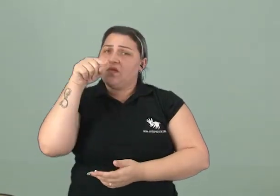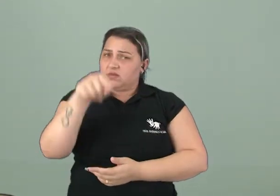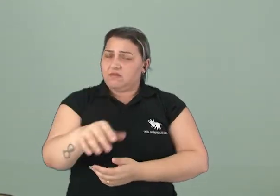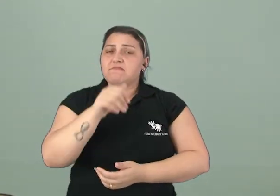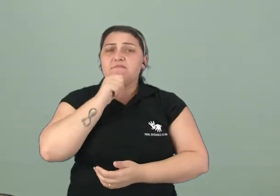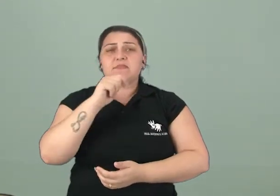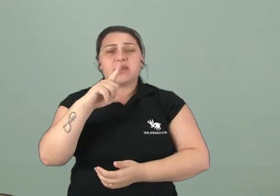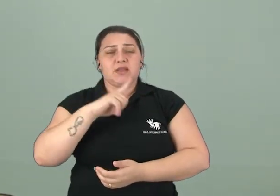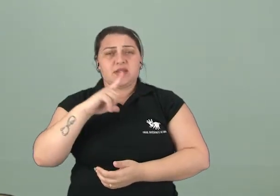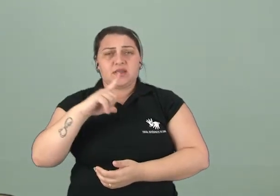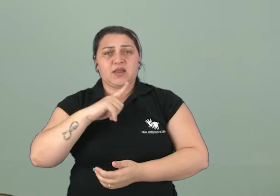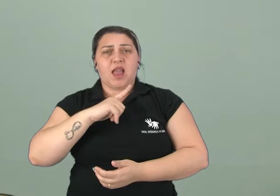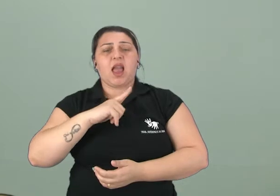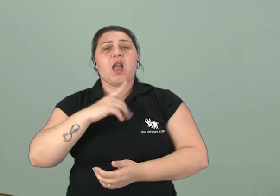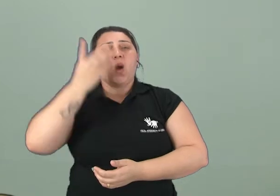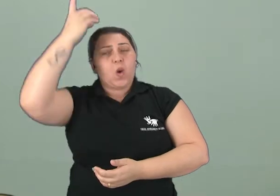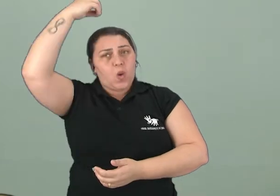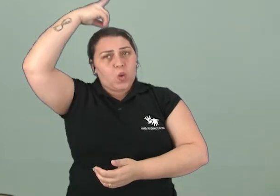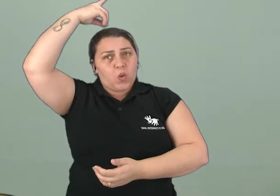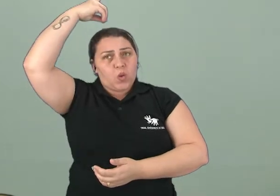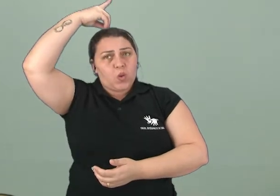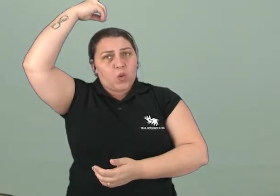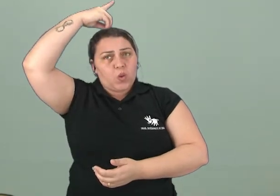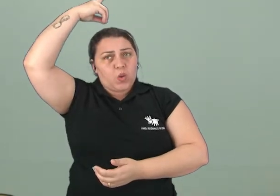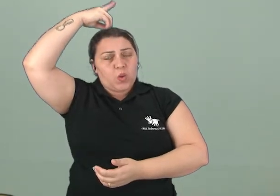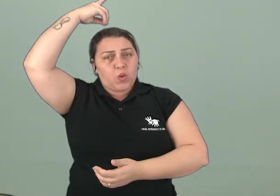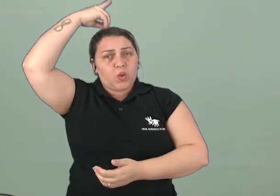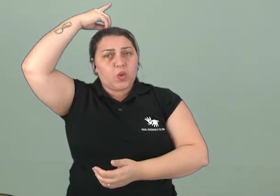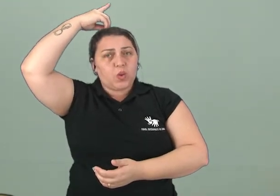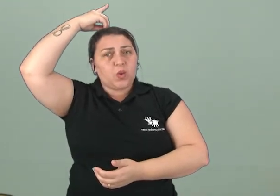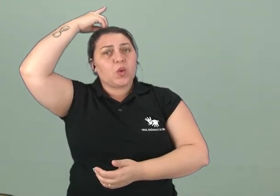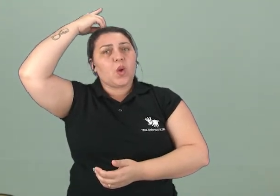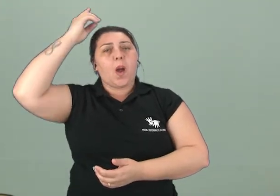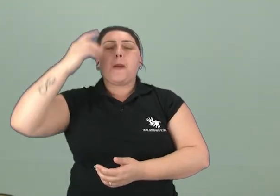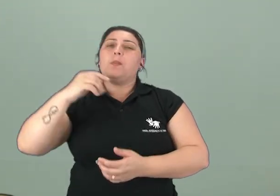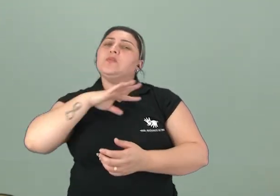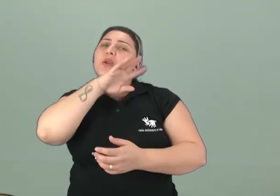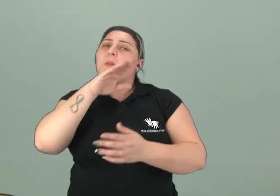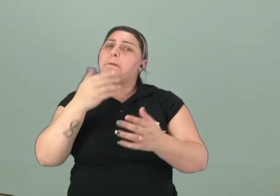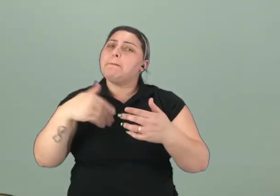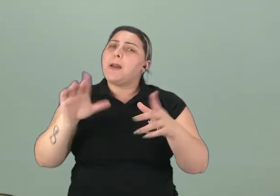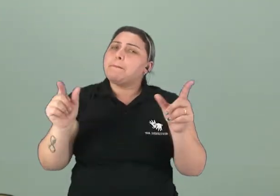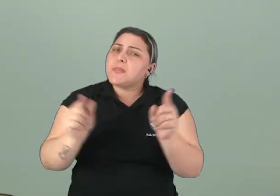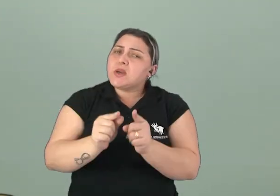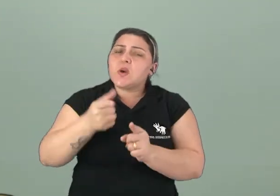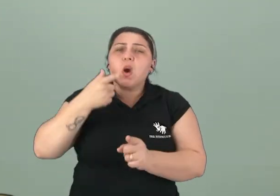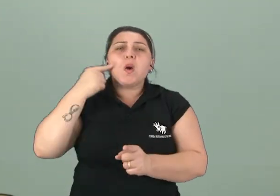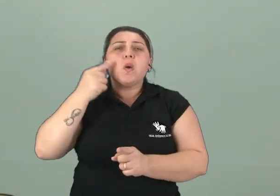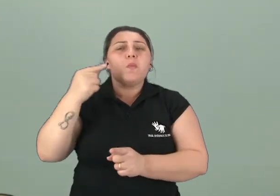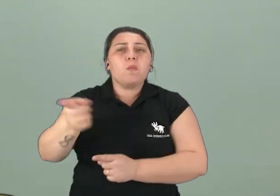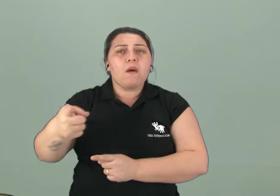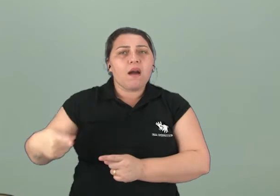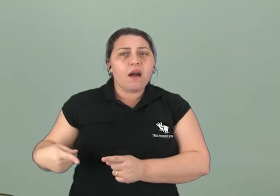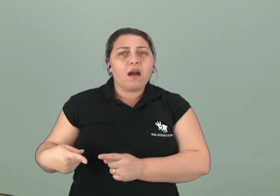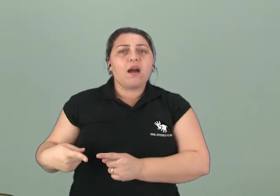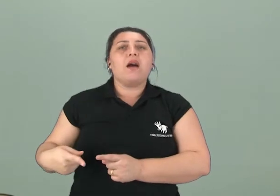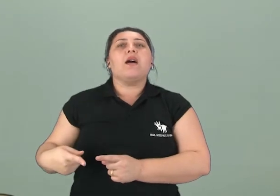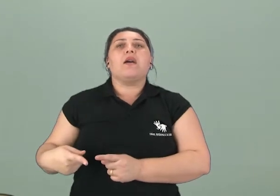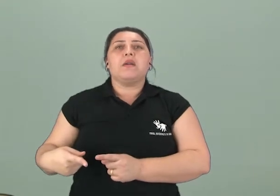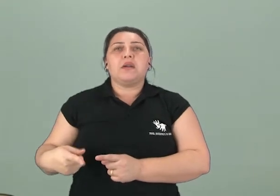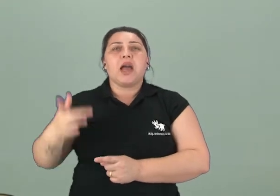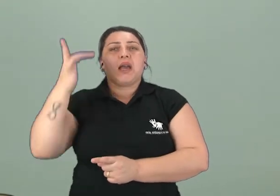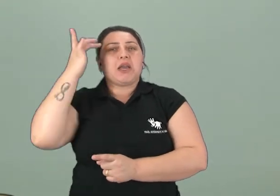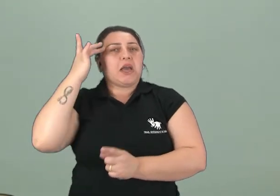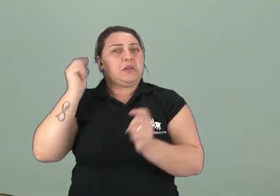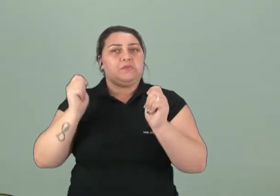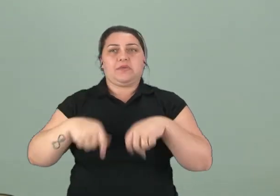ainda que você também tem o dom de tomar a forma dos animais mais pequeninos como um rato confesso